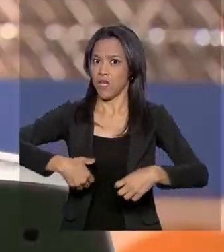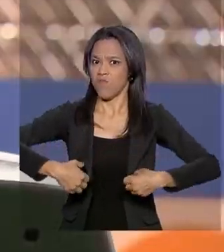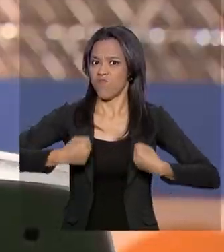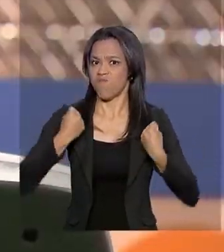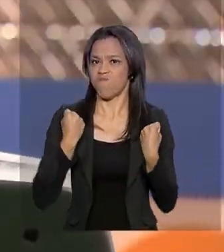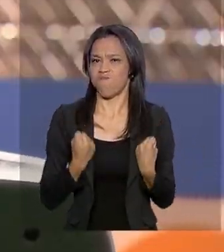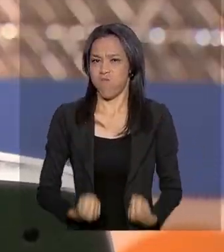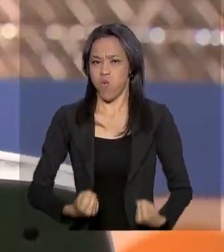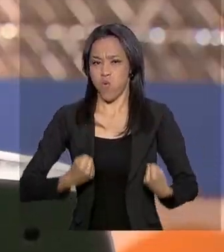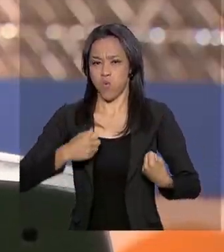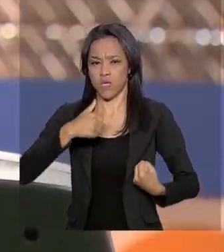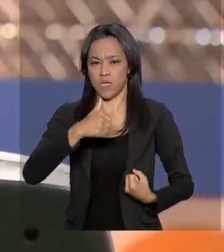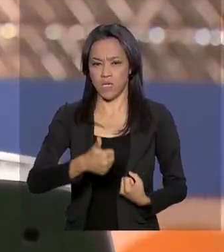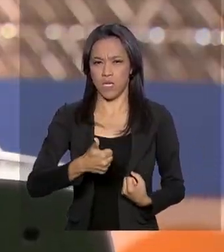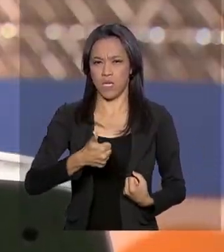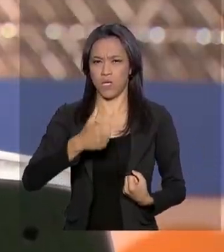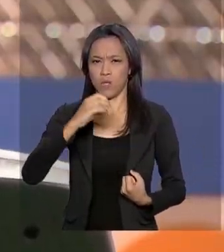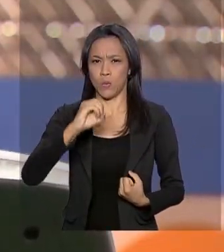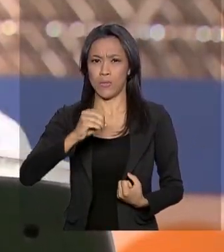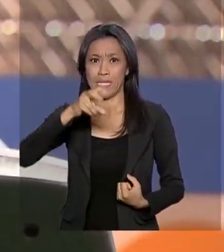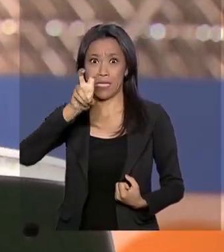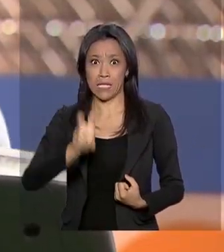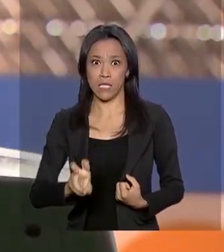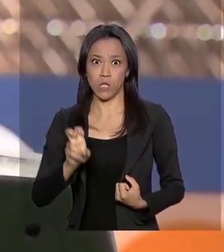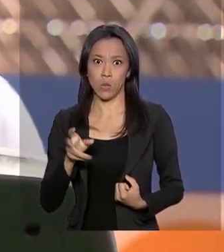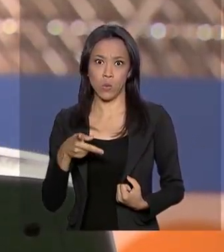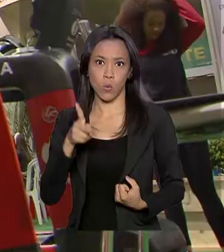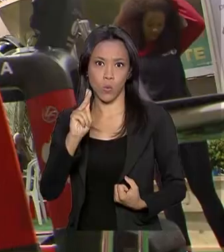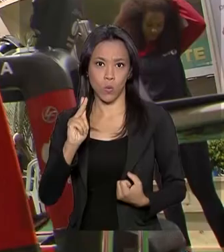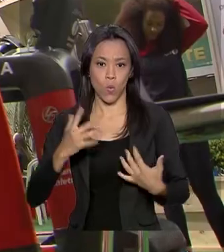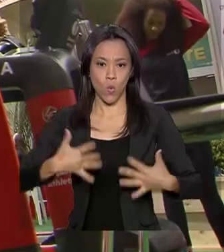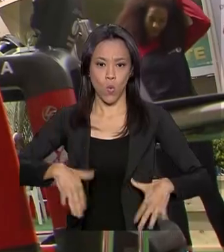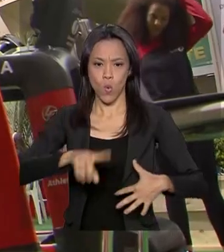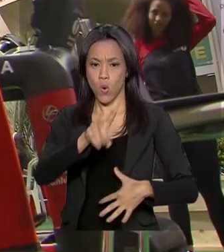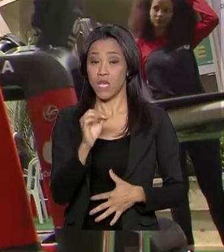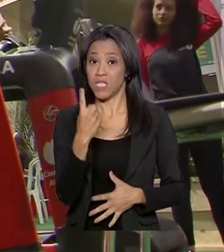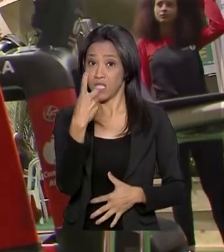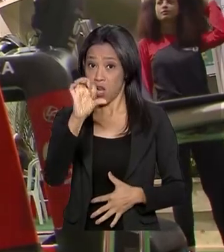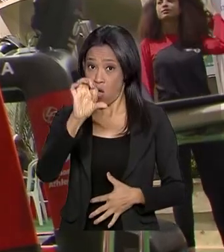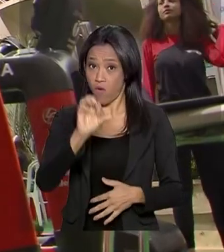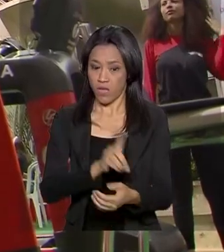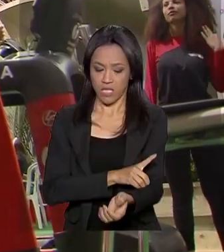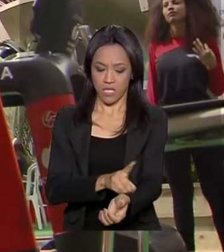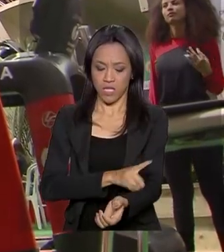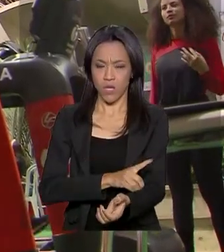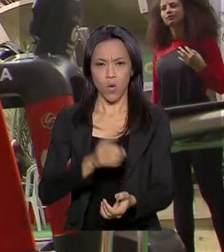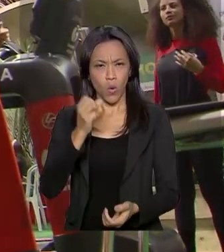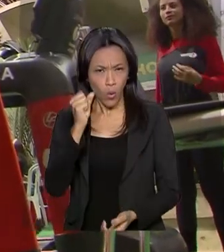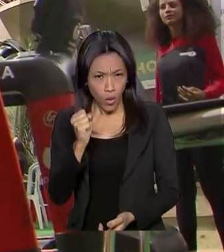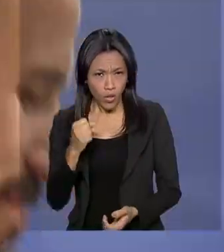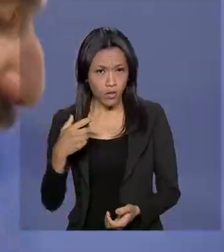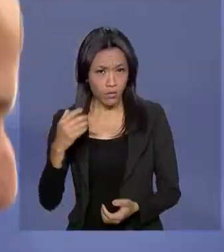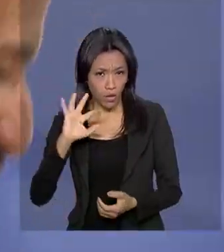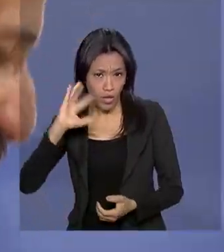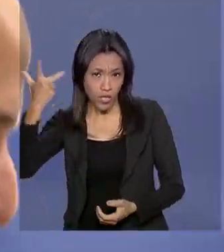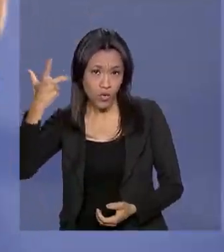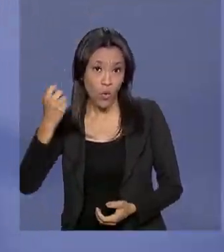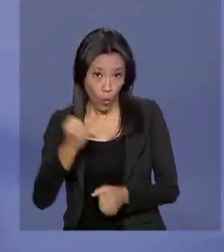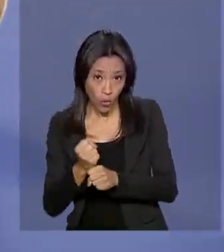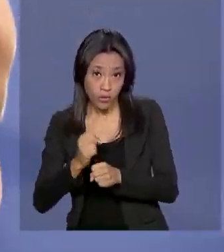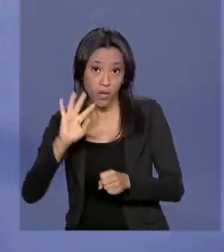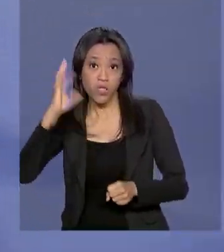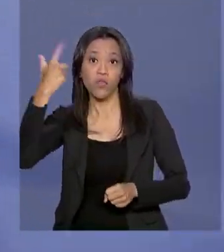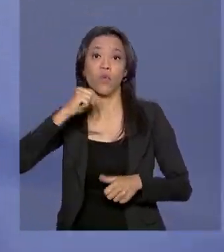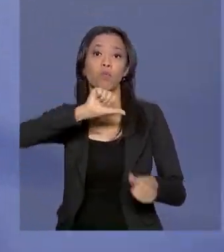105 quilos. Diabético há 19 anos, há 8 ele resolveu mudar de vida. Perdeu